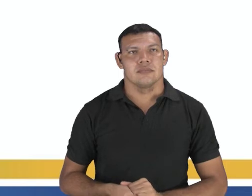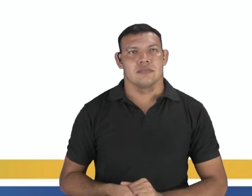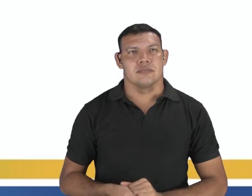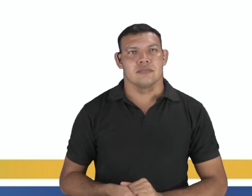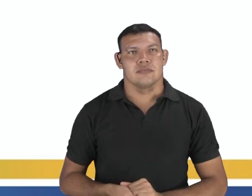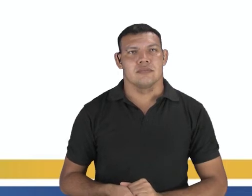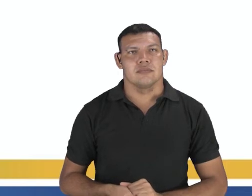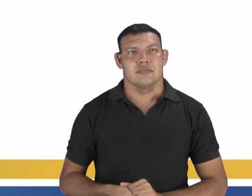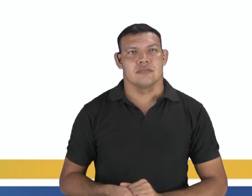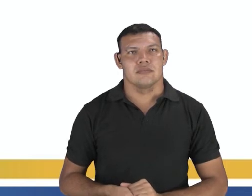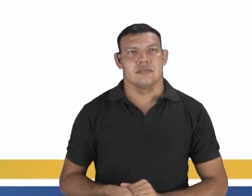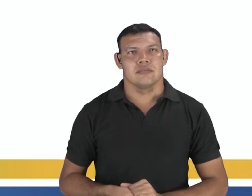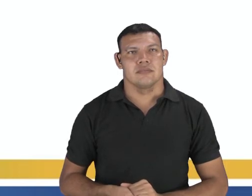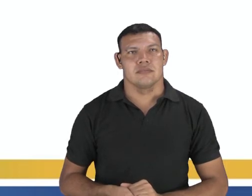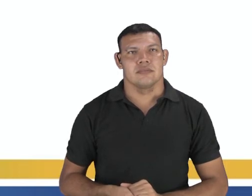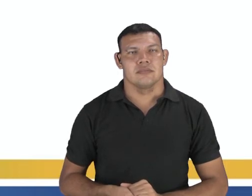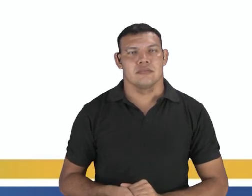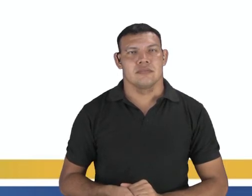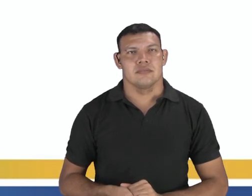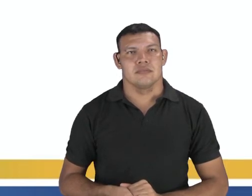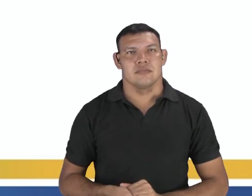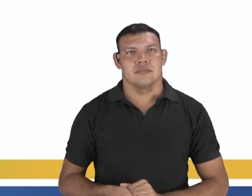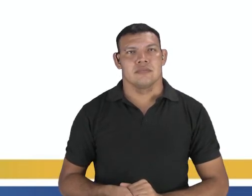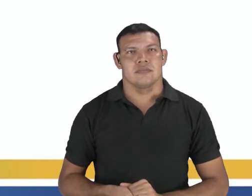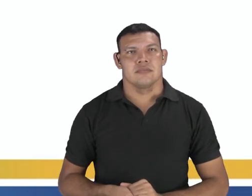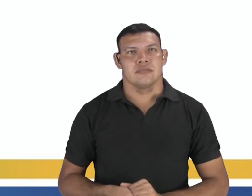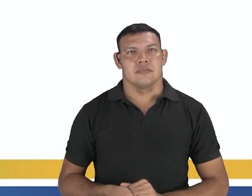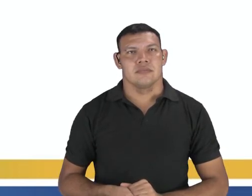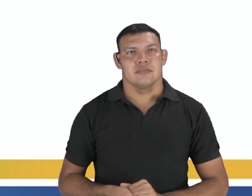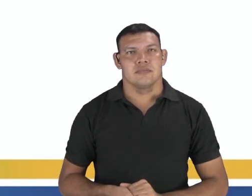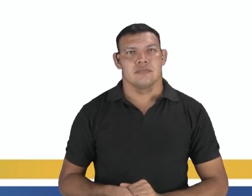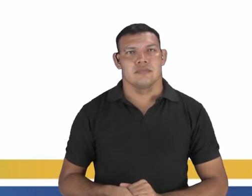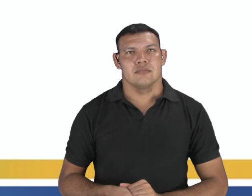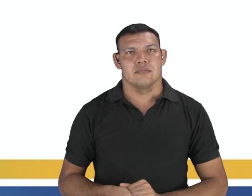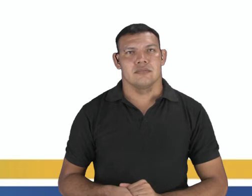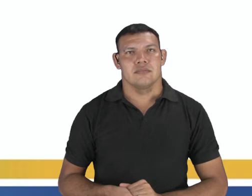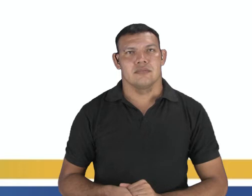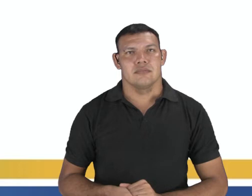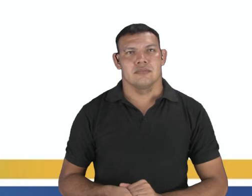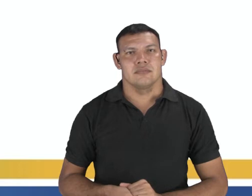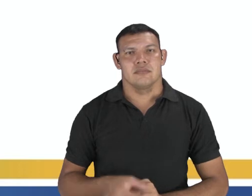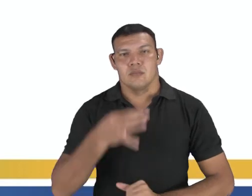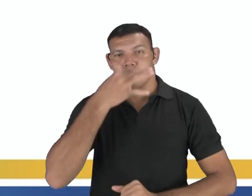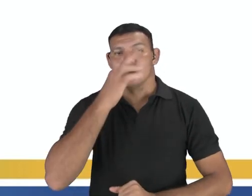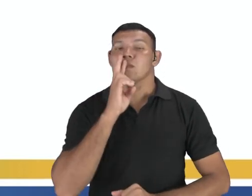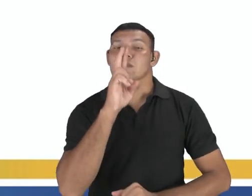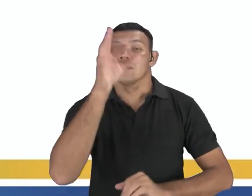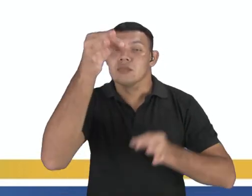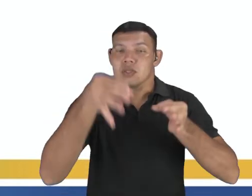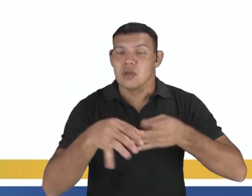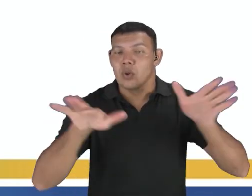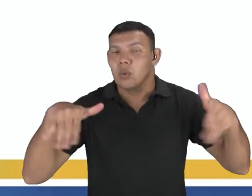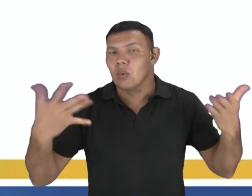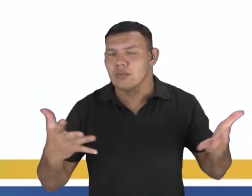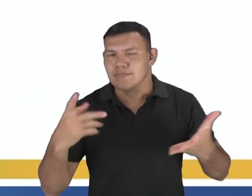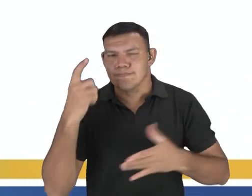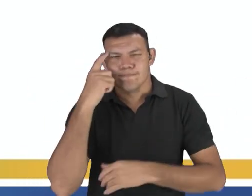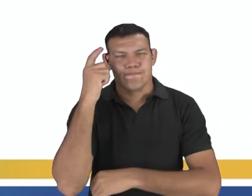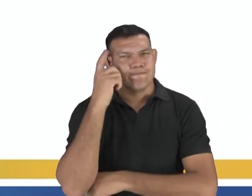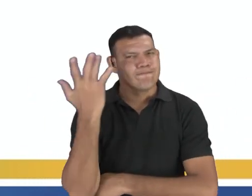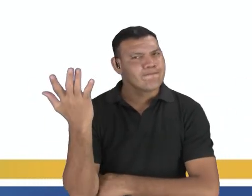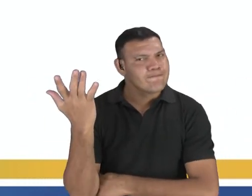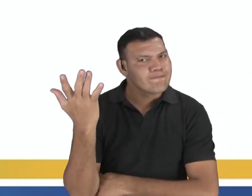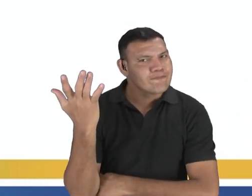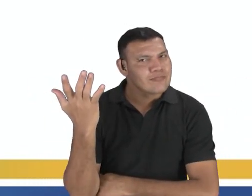diretos, agressiva, expressa pela contra-argumentação ou é alienada, expressa pela negação da realidade. Qual a